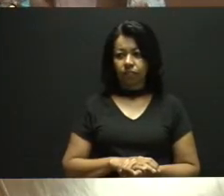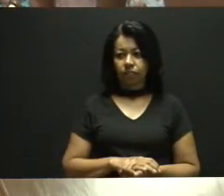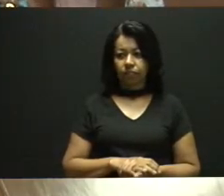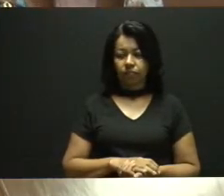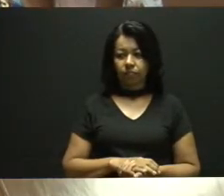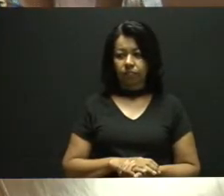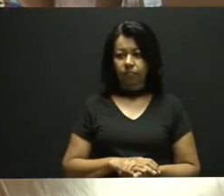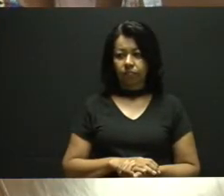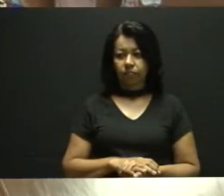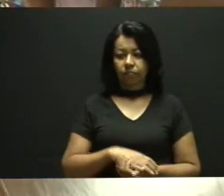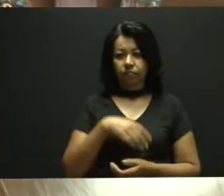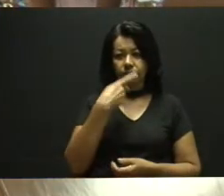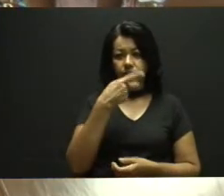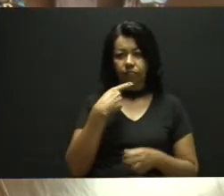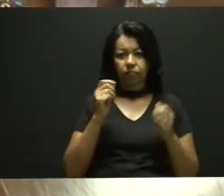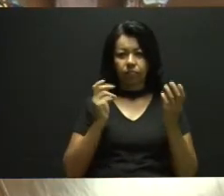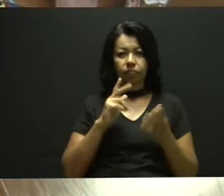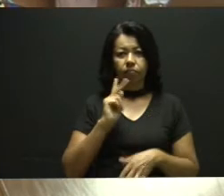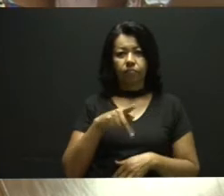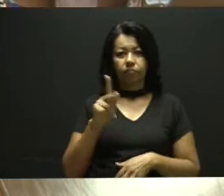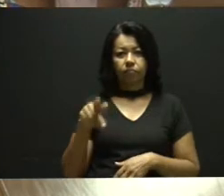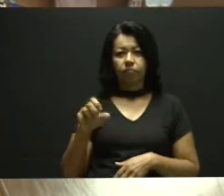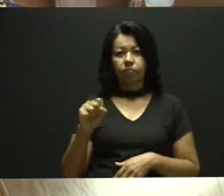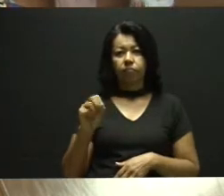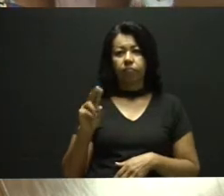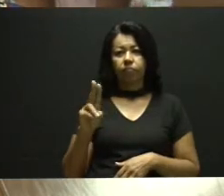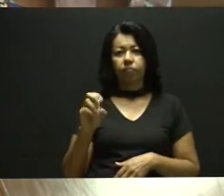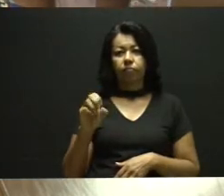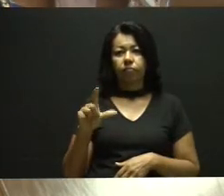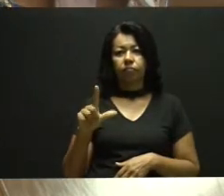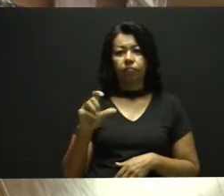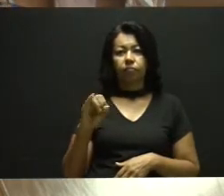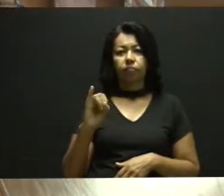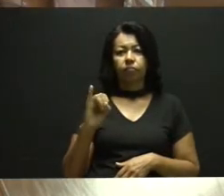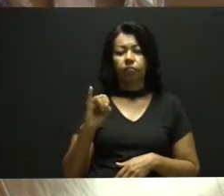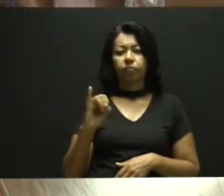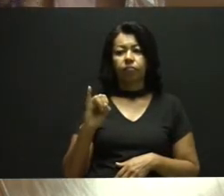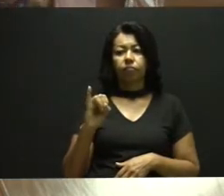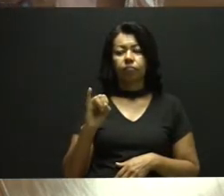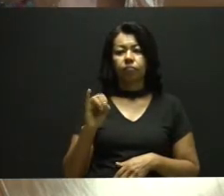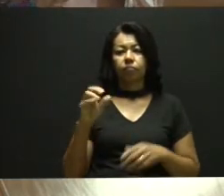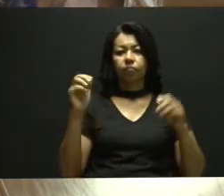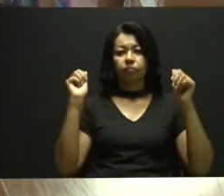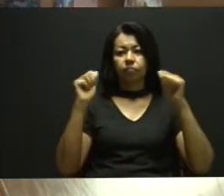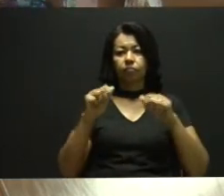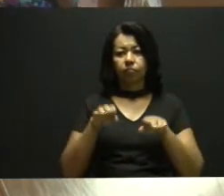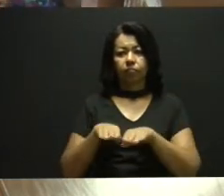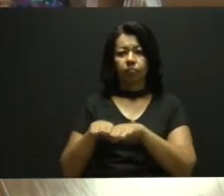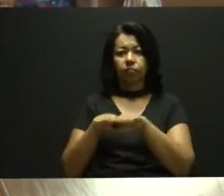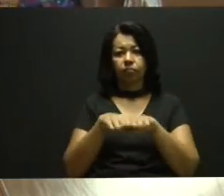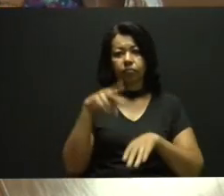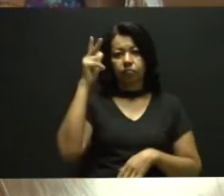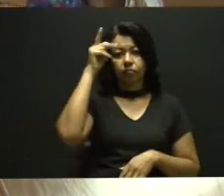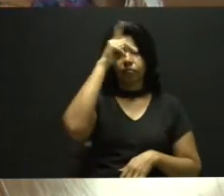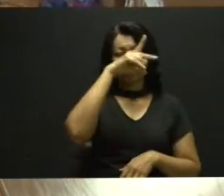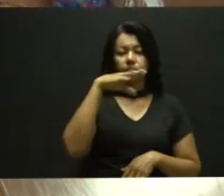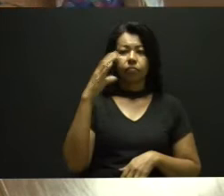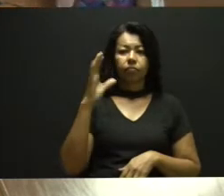concedo a palavra professora suely machado assessora da igualdade racial da prefeitura municipal de cubatão